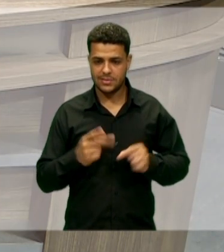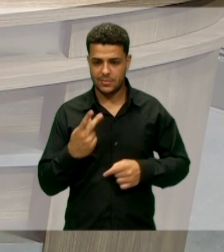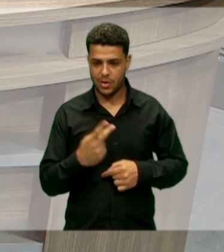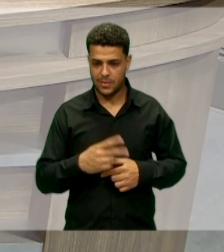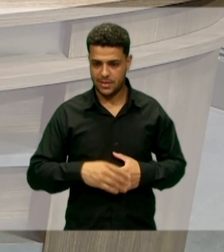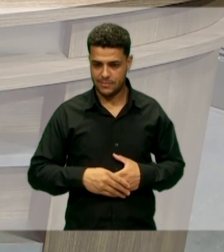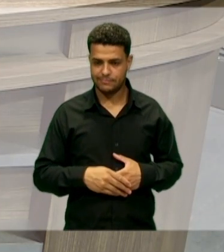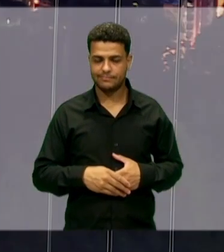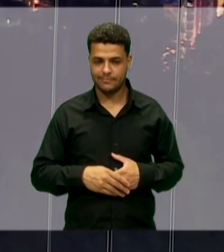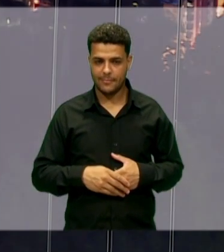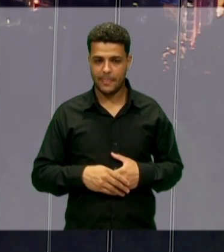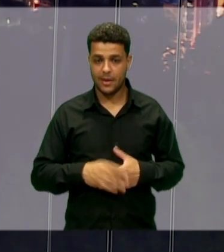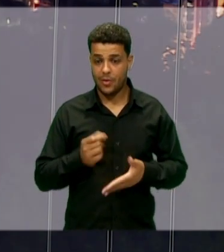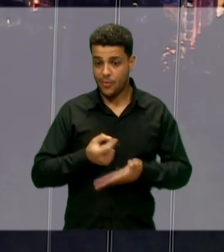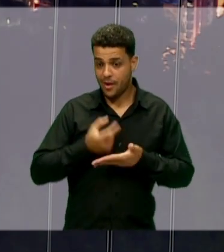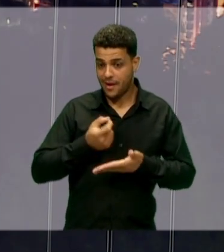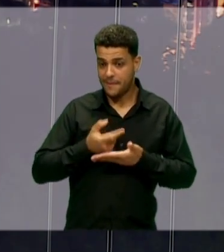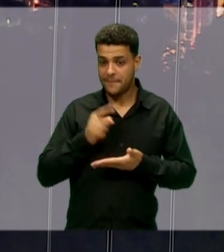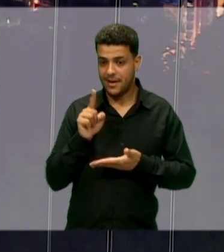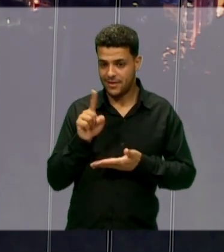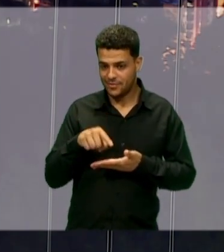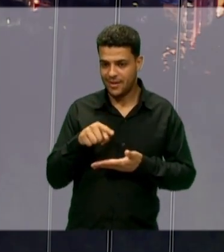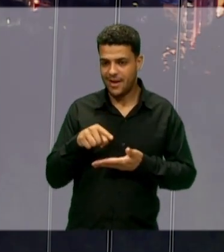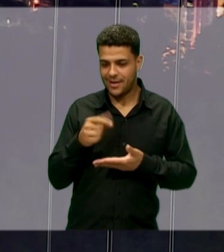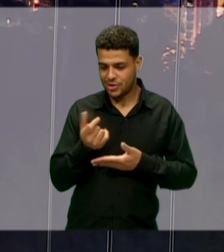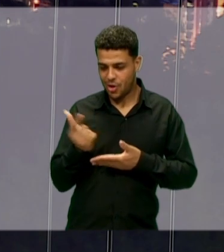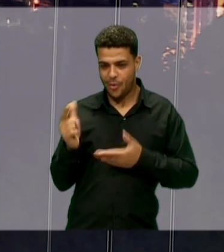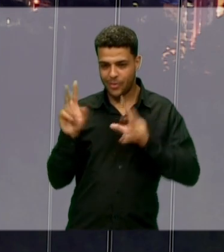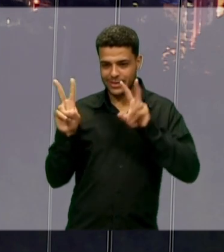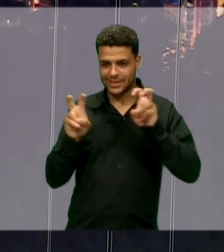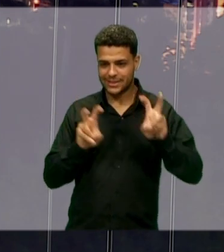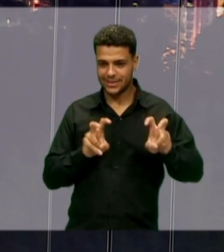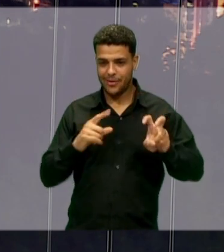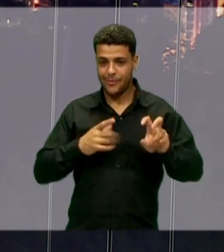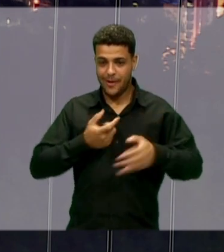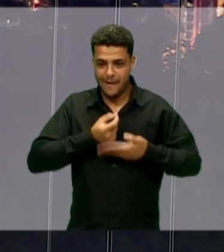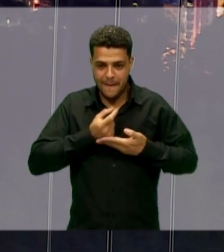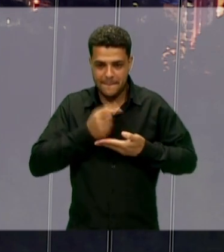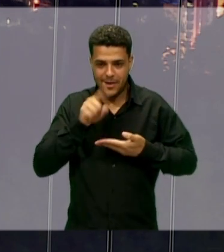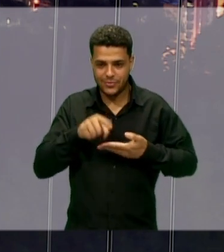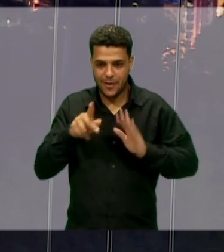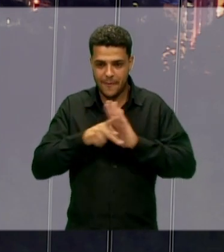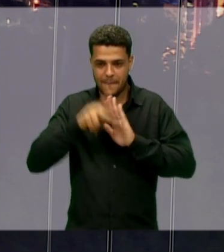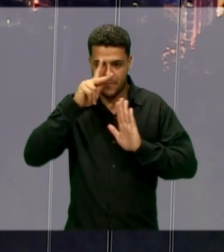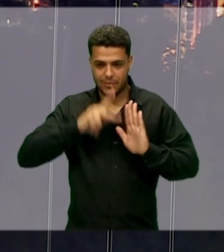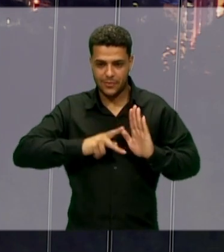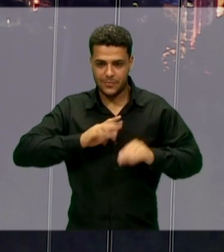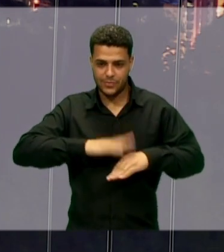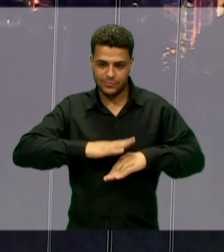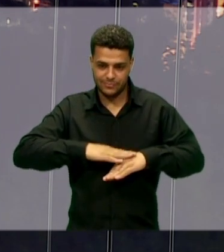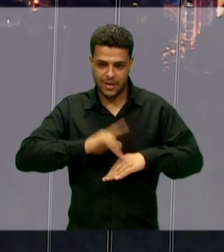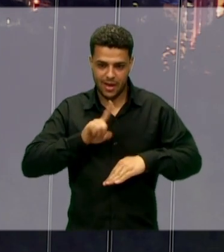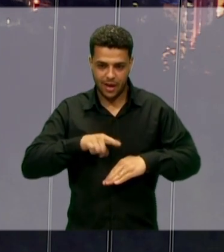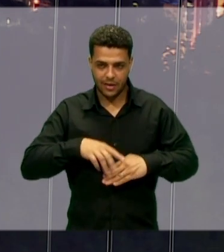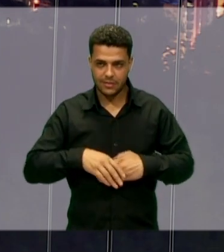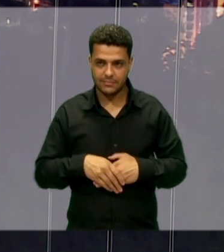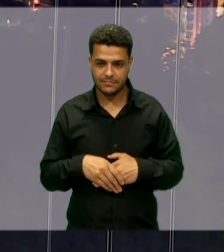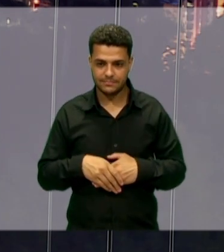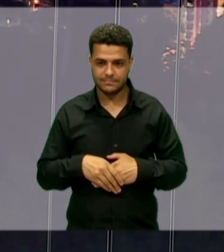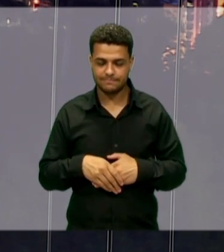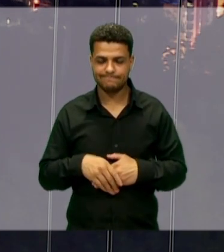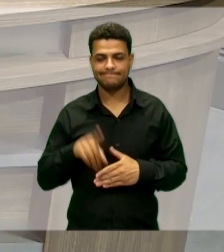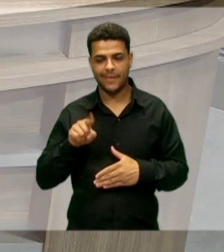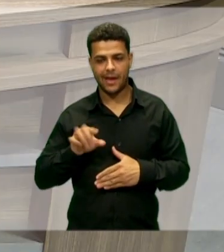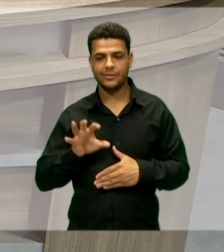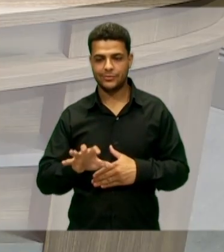seja, o remédio, entre muitas aspas, né? O remédio foi o próprio organismo.